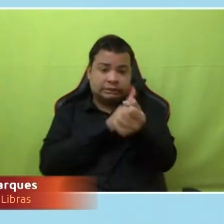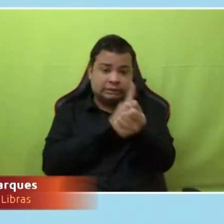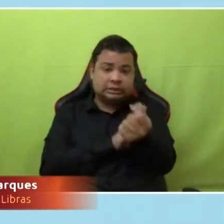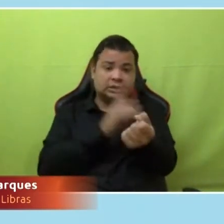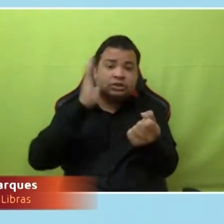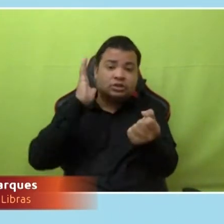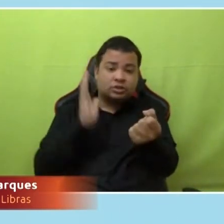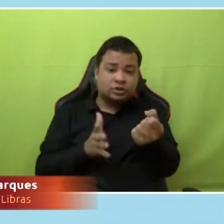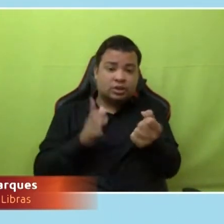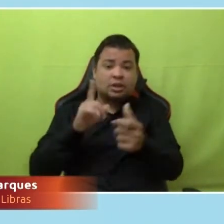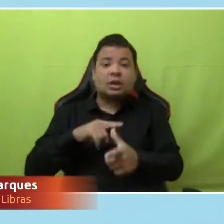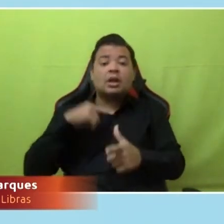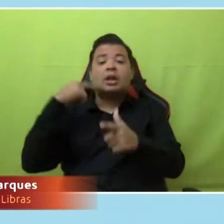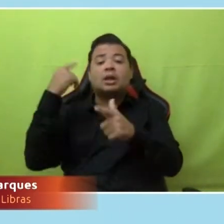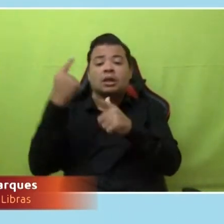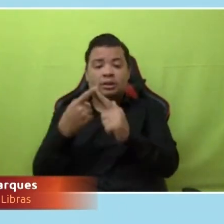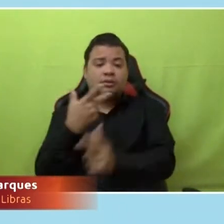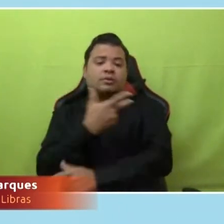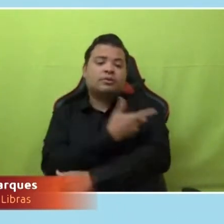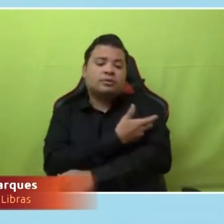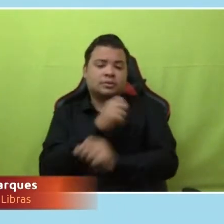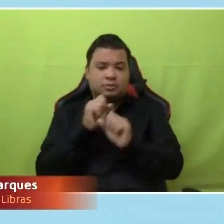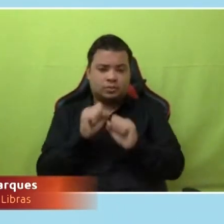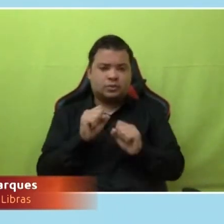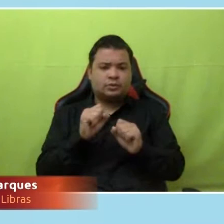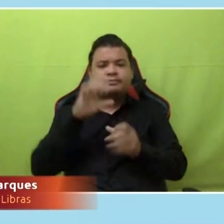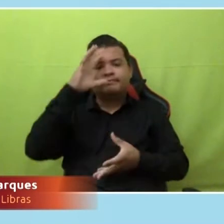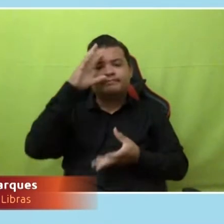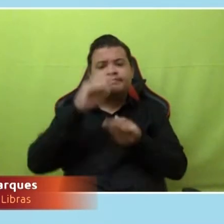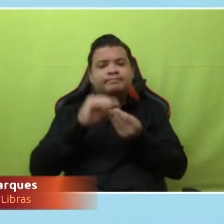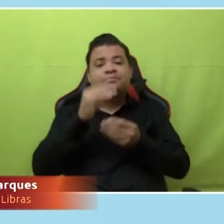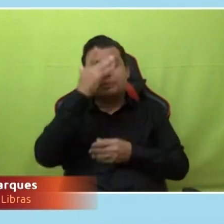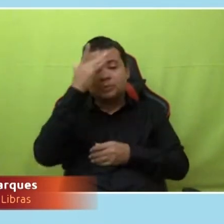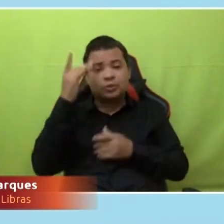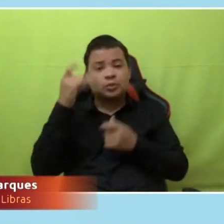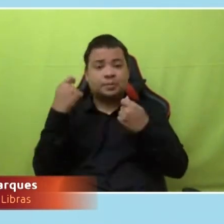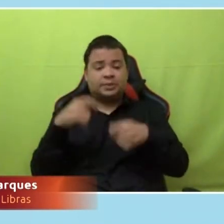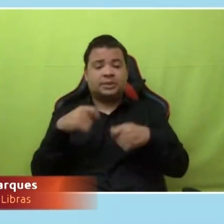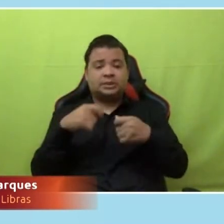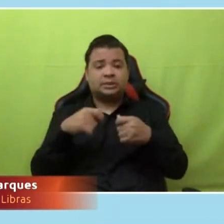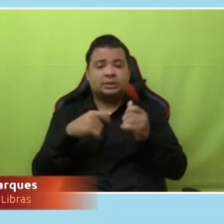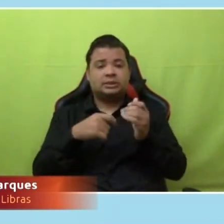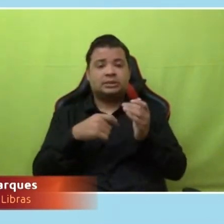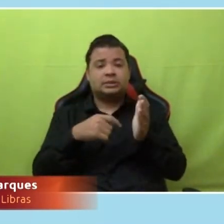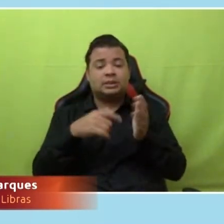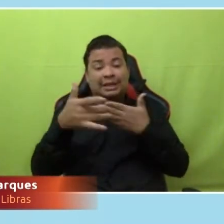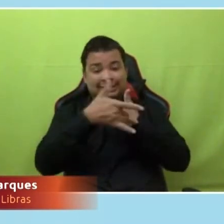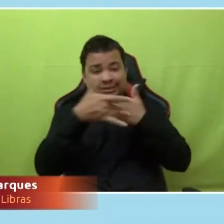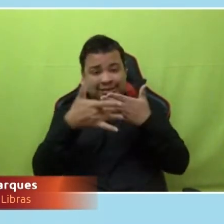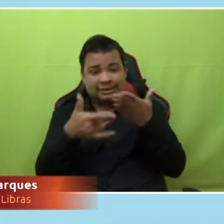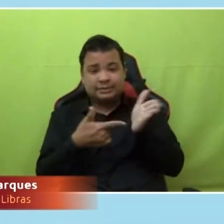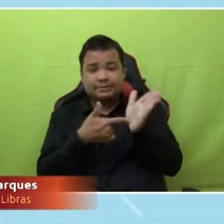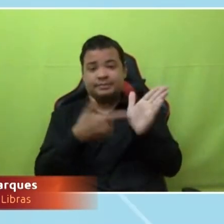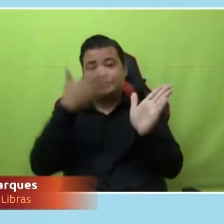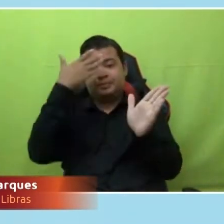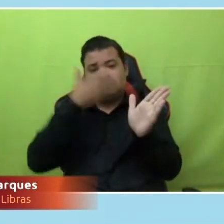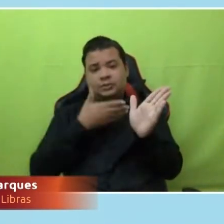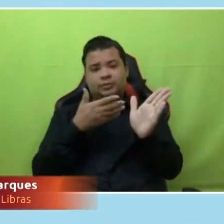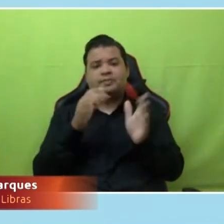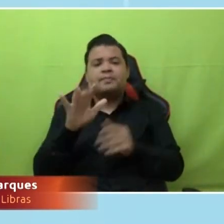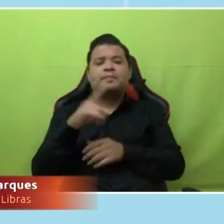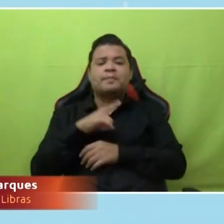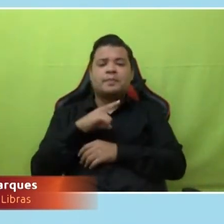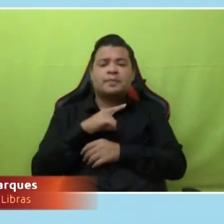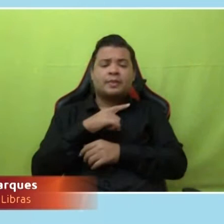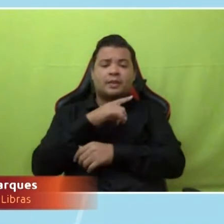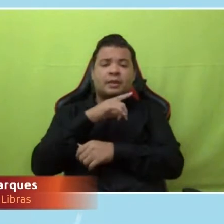ou um registro de um exame, ou fazer um teste na hora da vacina. Mas outras duas vacinas estão em fase final de estudos, para